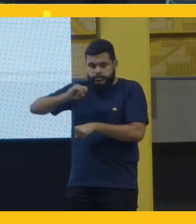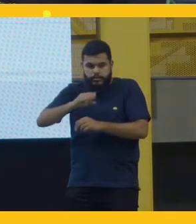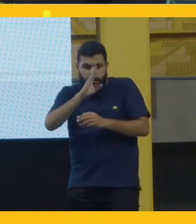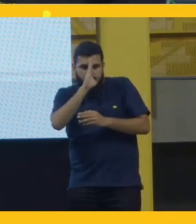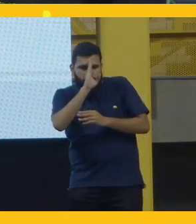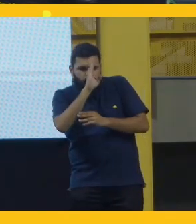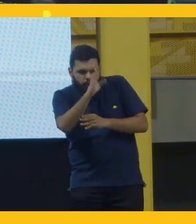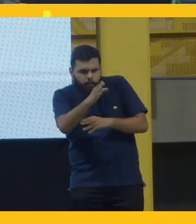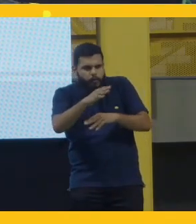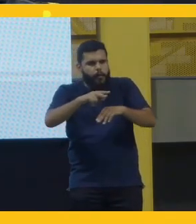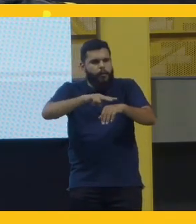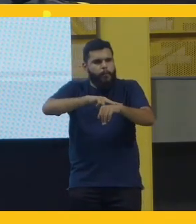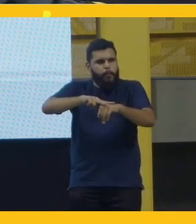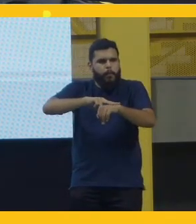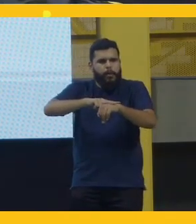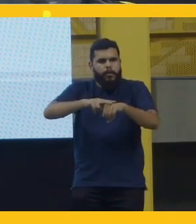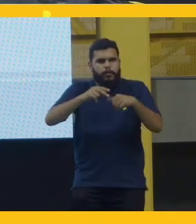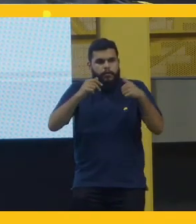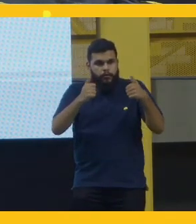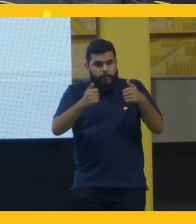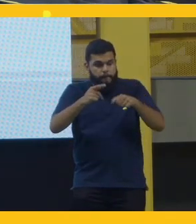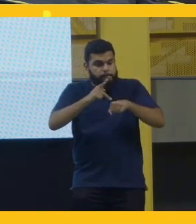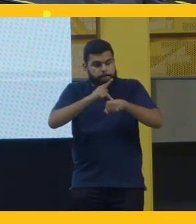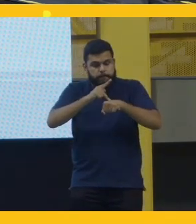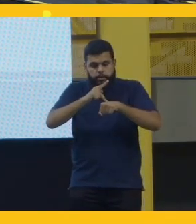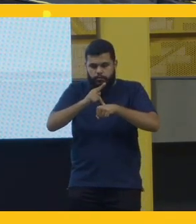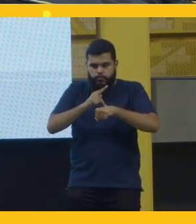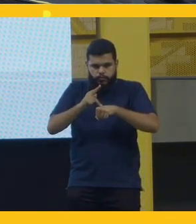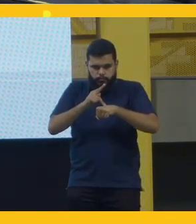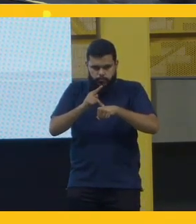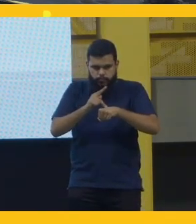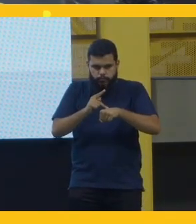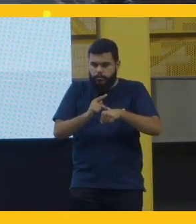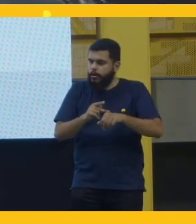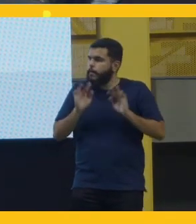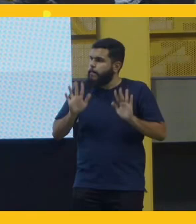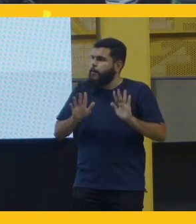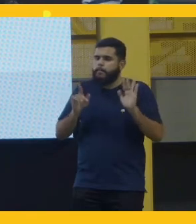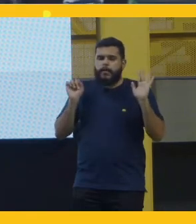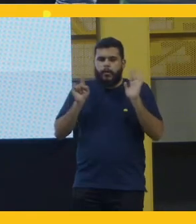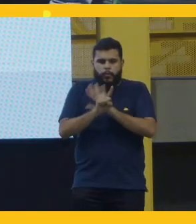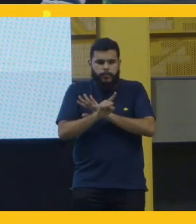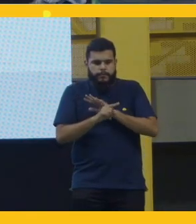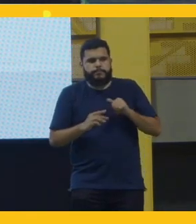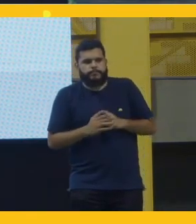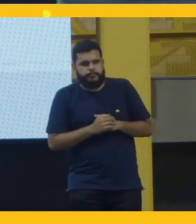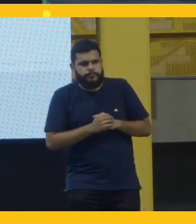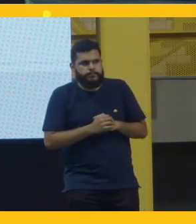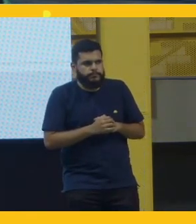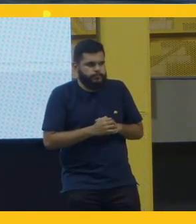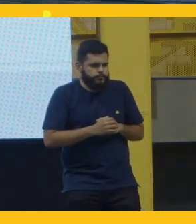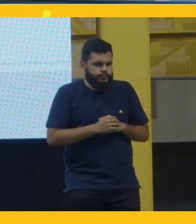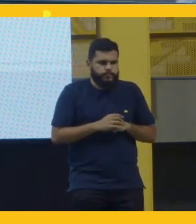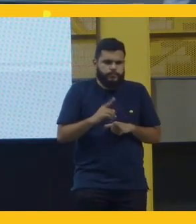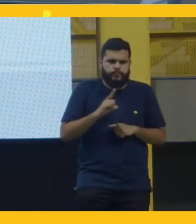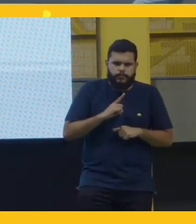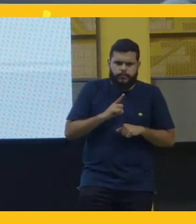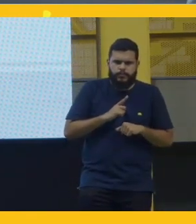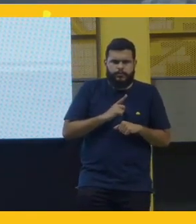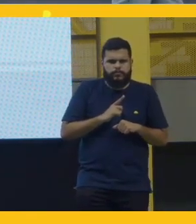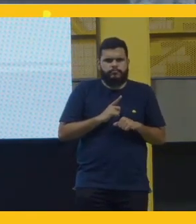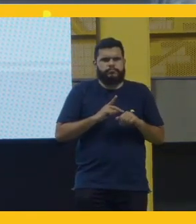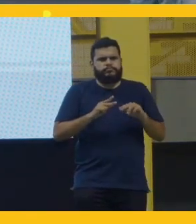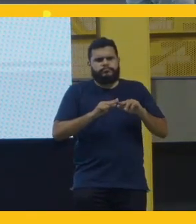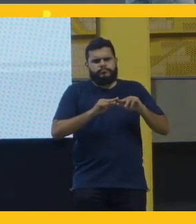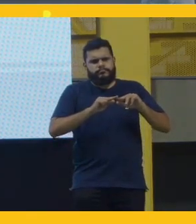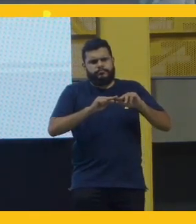verde, você o vai enxergar preto. Mas Douglas, tem tantas questões